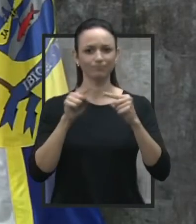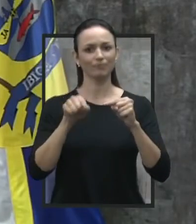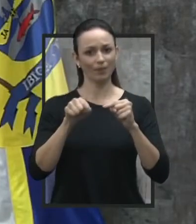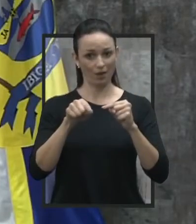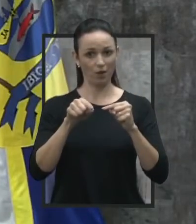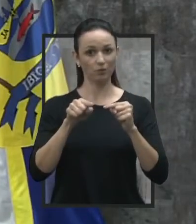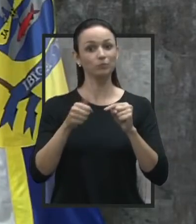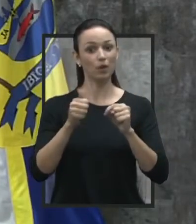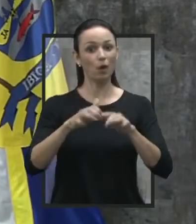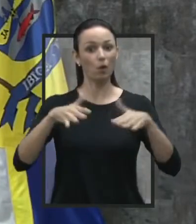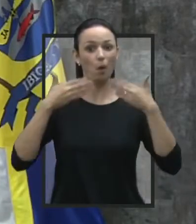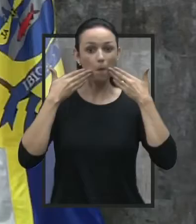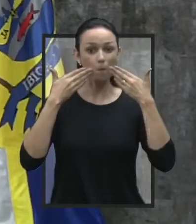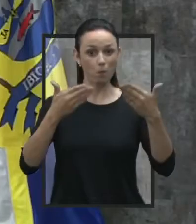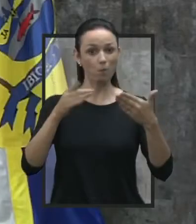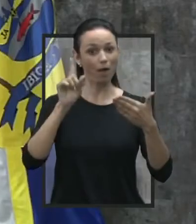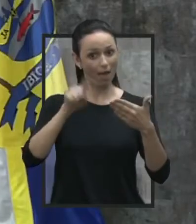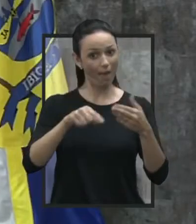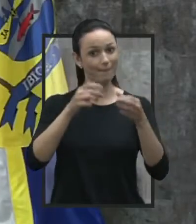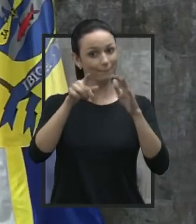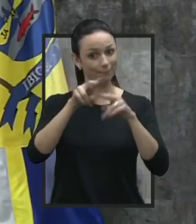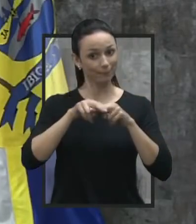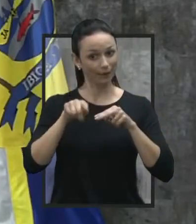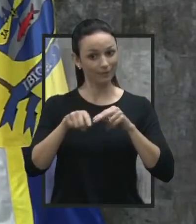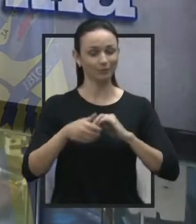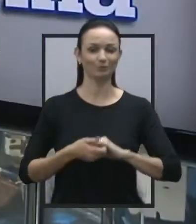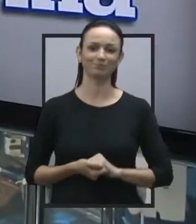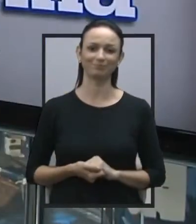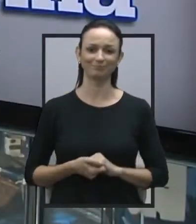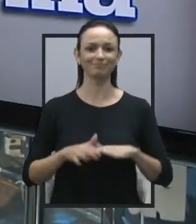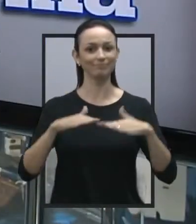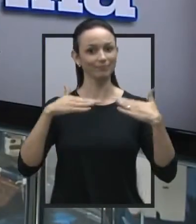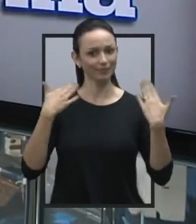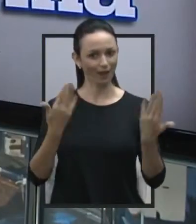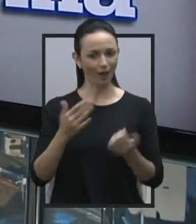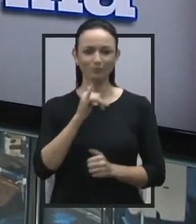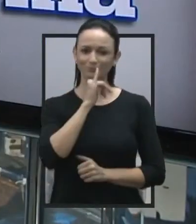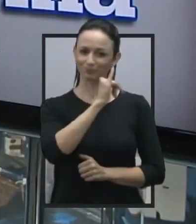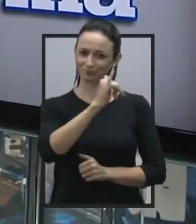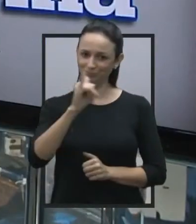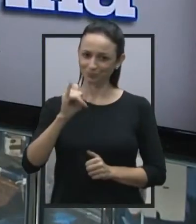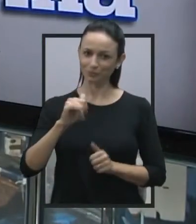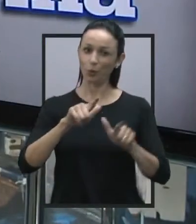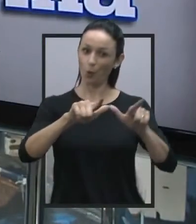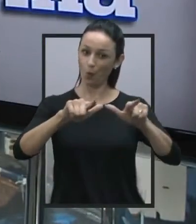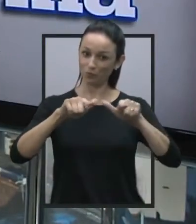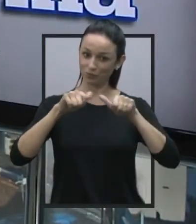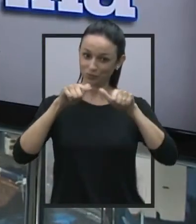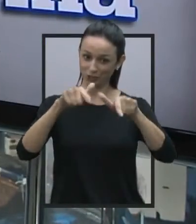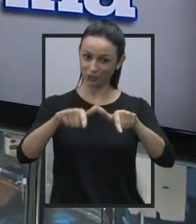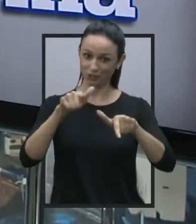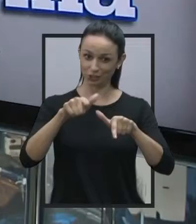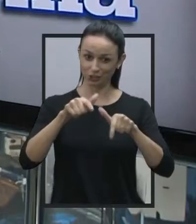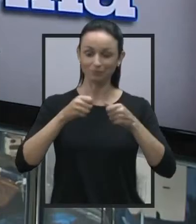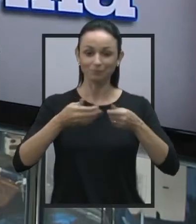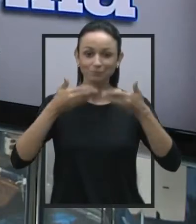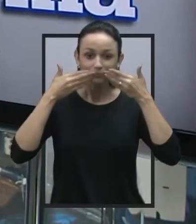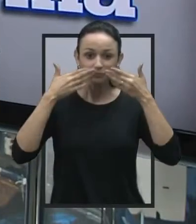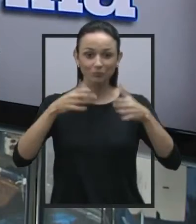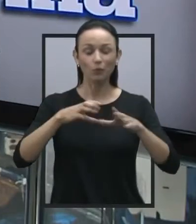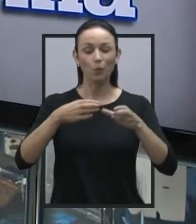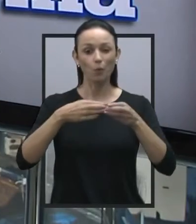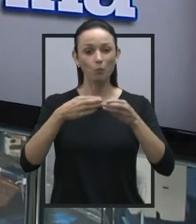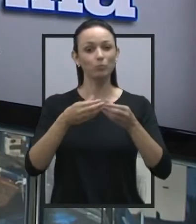com o objeto de uma audiência pública. Ela serve justamente para isso. Então, reforçando o convite, a audiência pública da Comissão